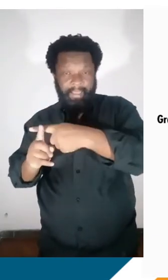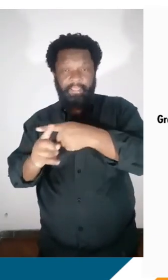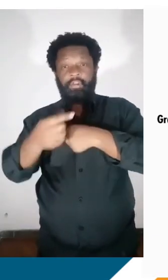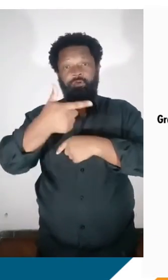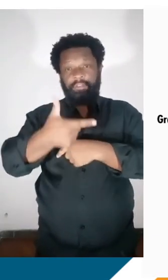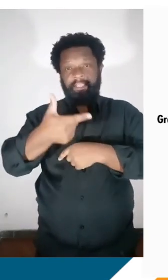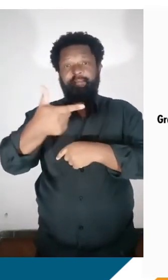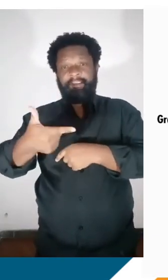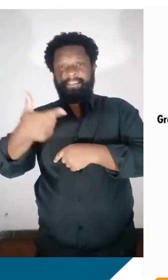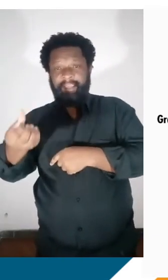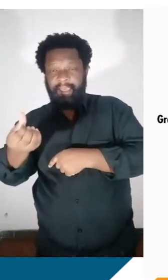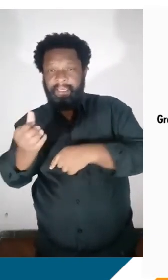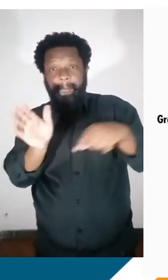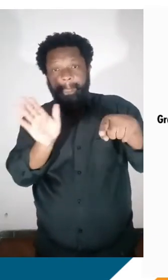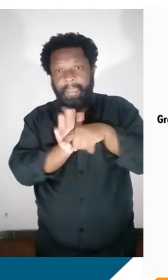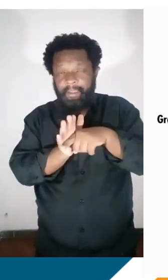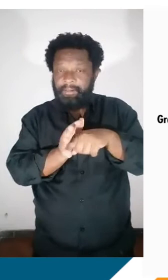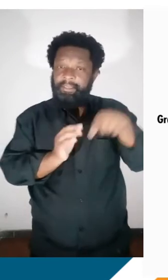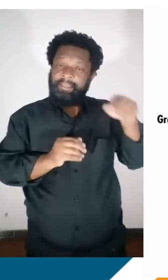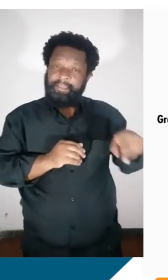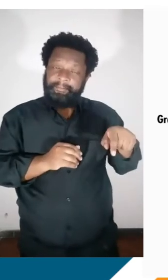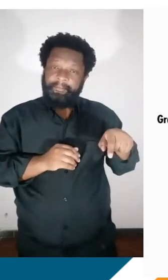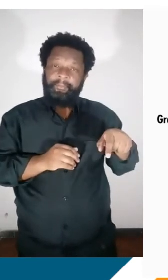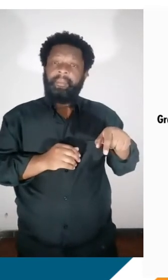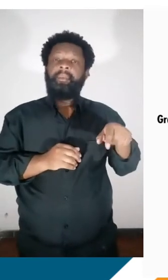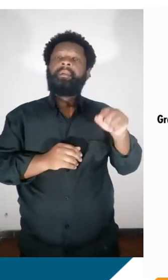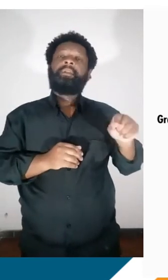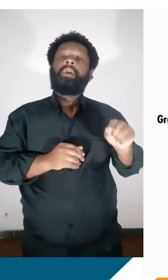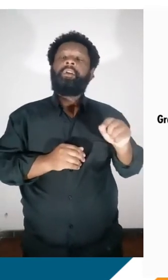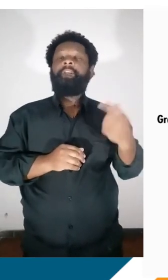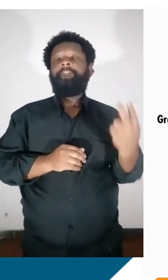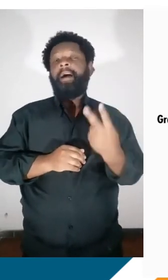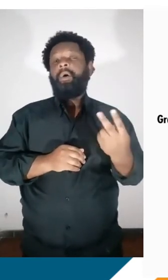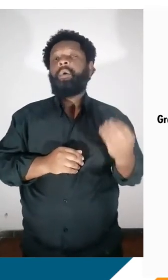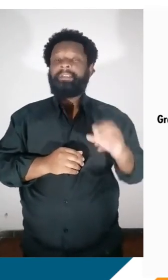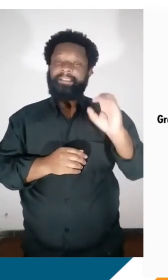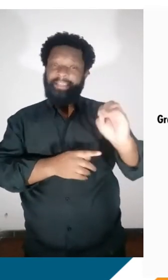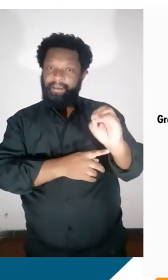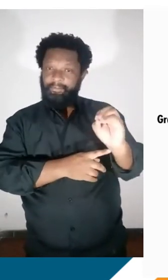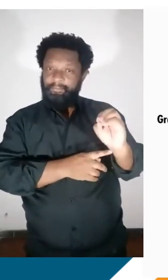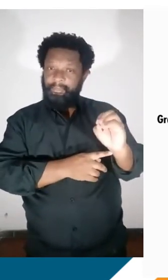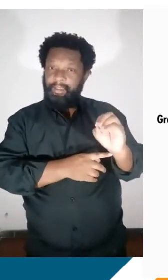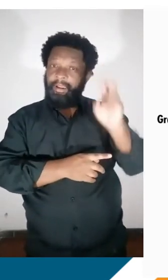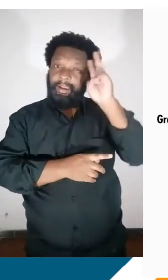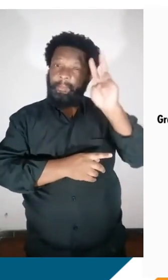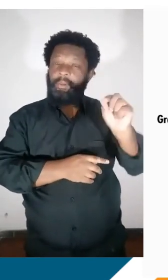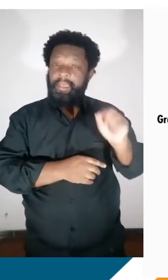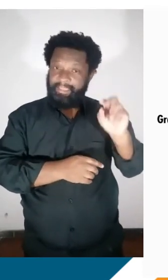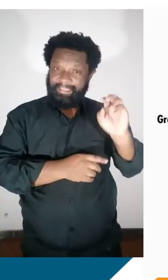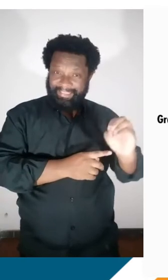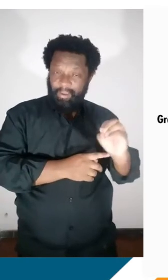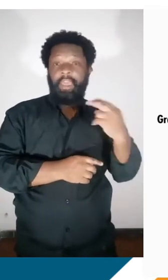226 menos a entalpia dos reagentes, que está aqui, ó, não é? E o valor dela é zero. Lembrando que é um